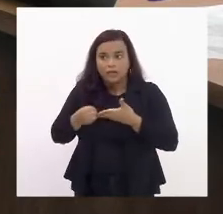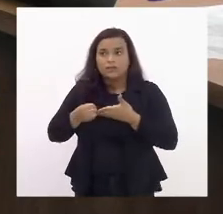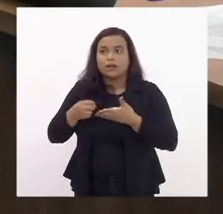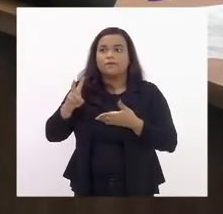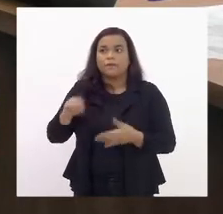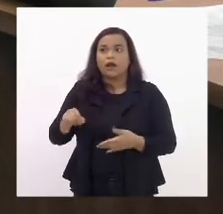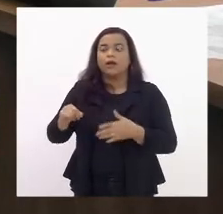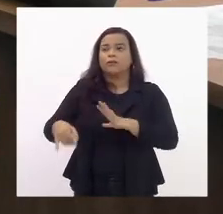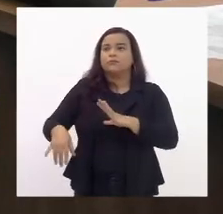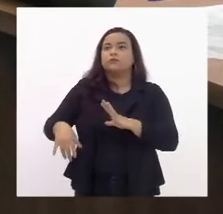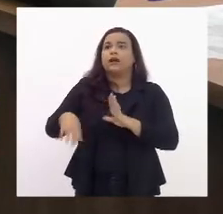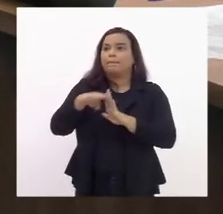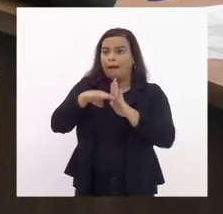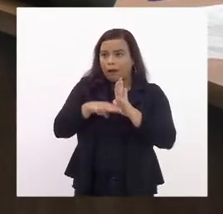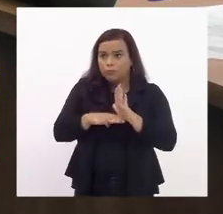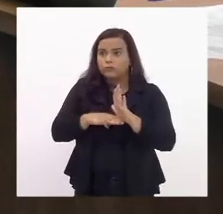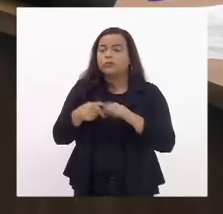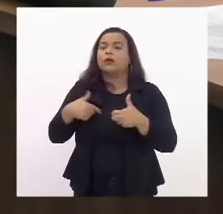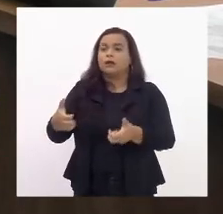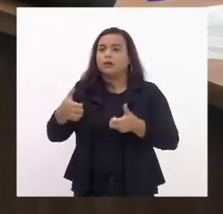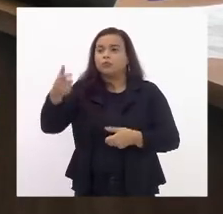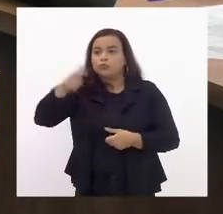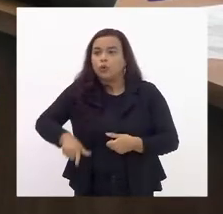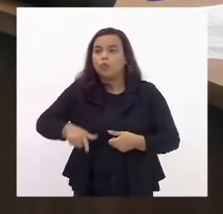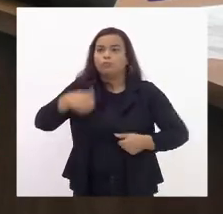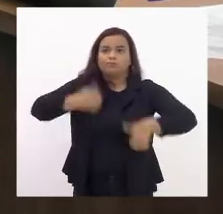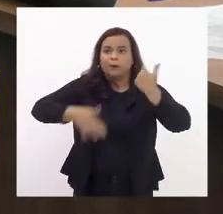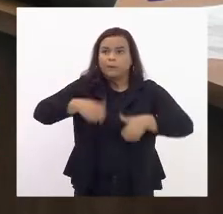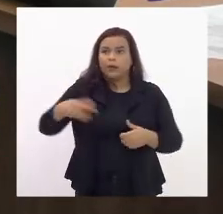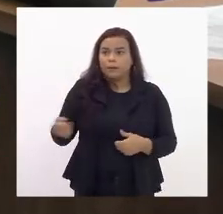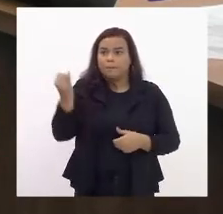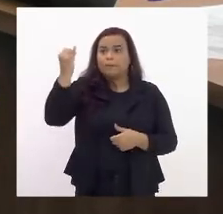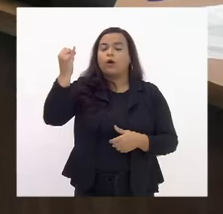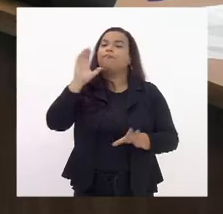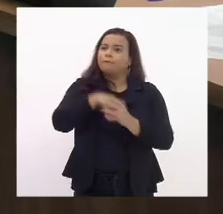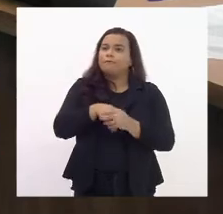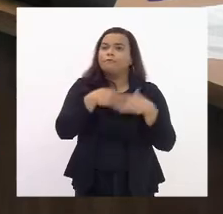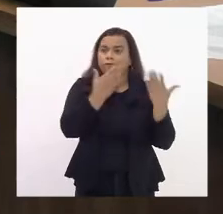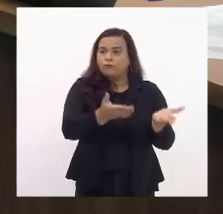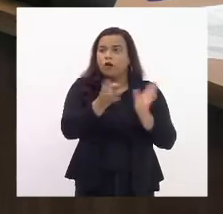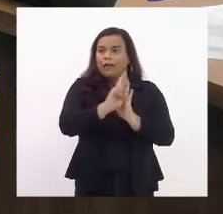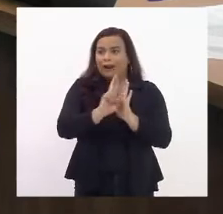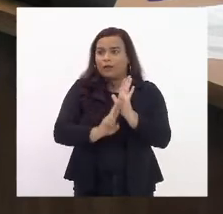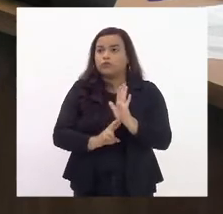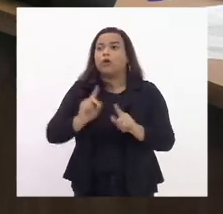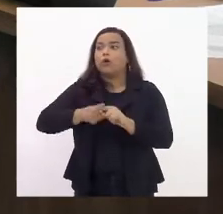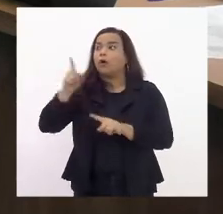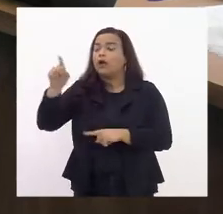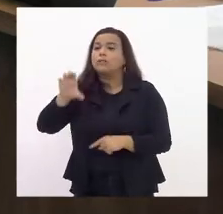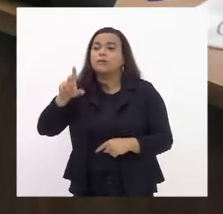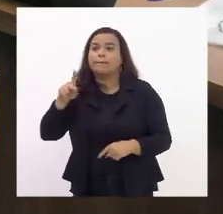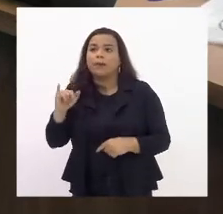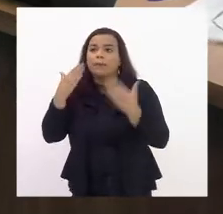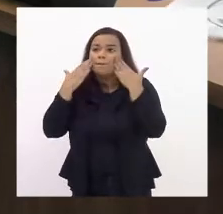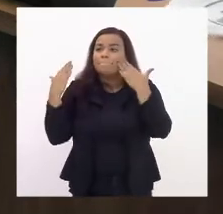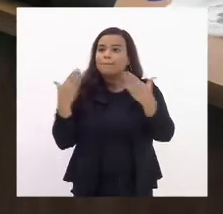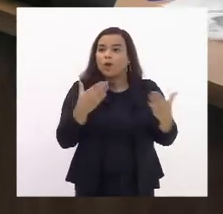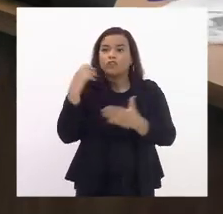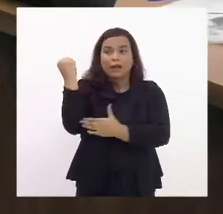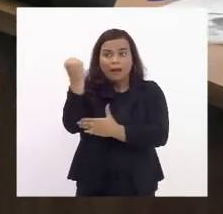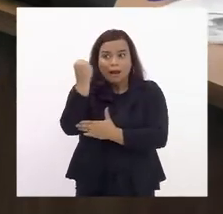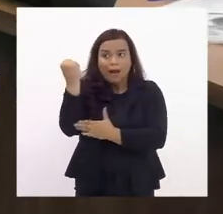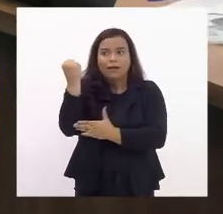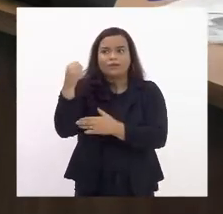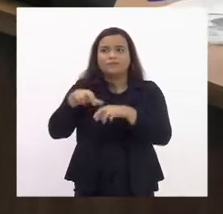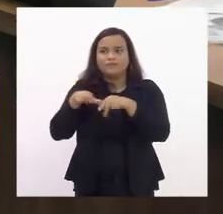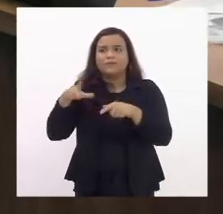queria reiterar aqui publicamente a importância da gente votar esse relatório, porque aquela CPI aponta uma das graves